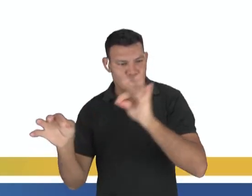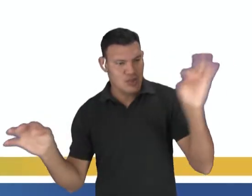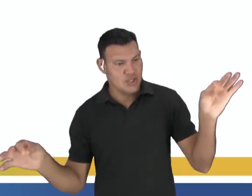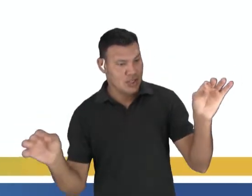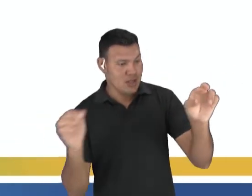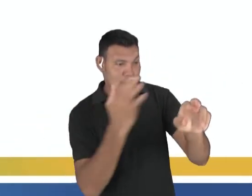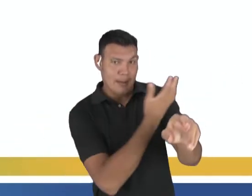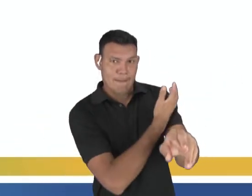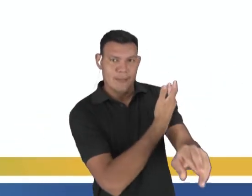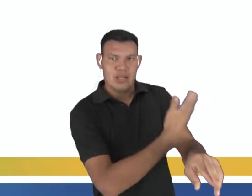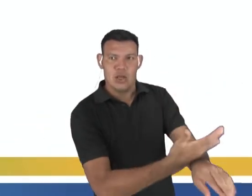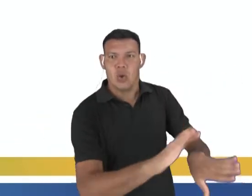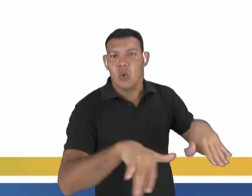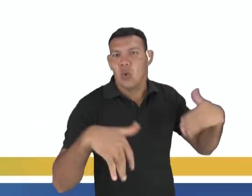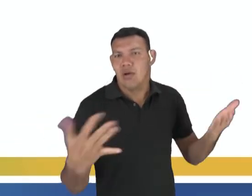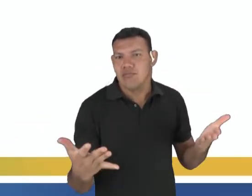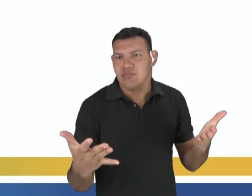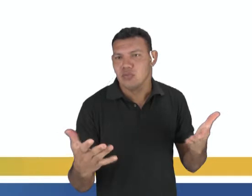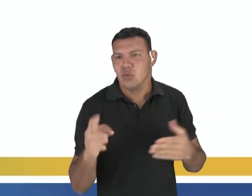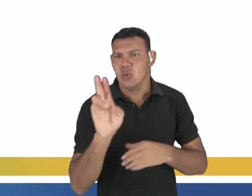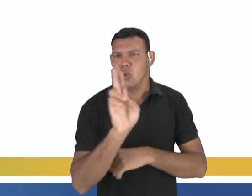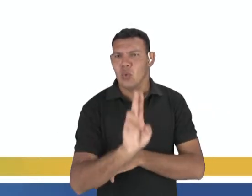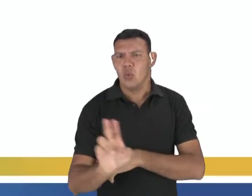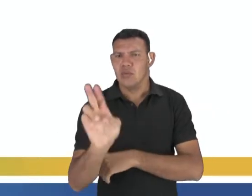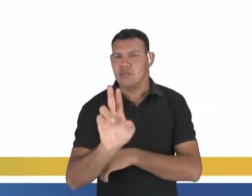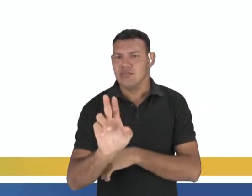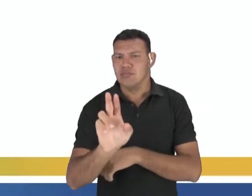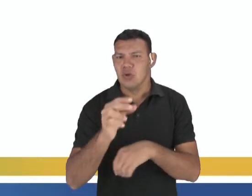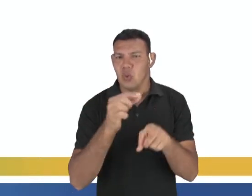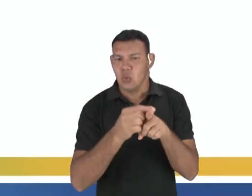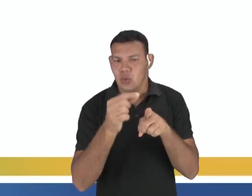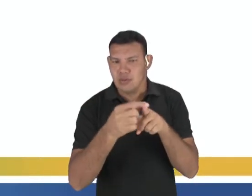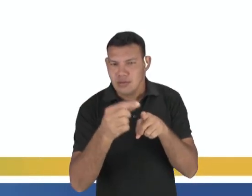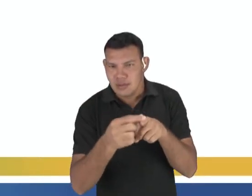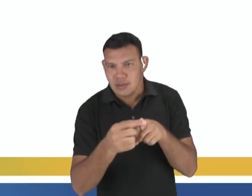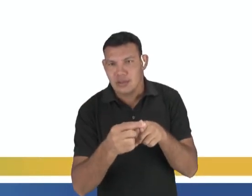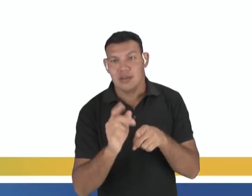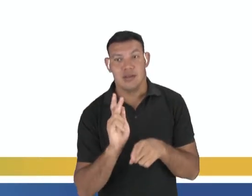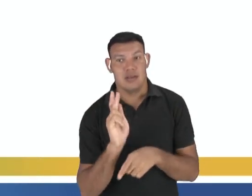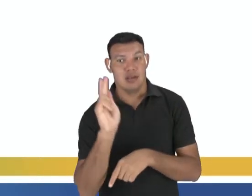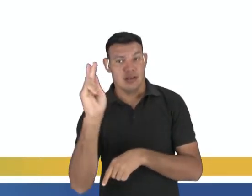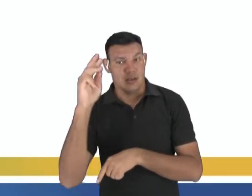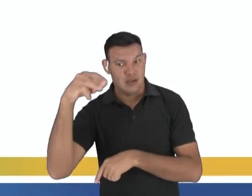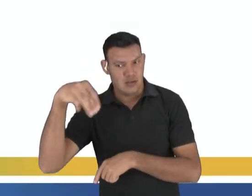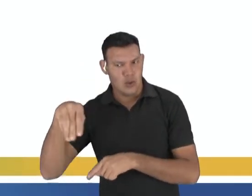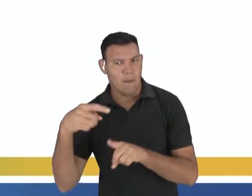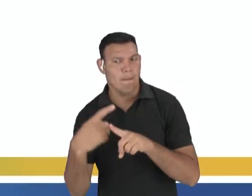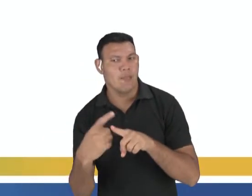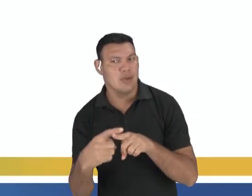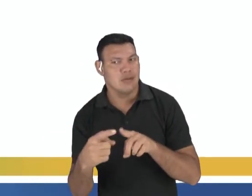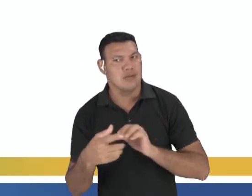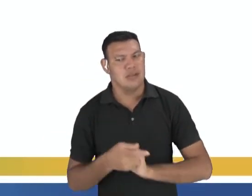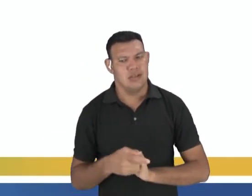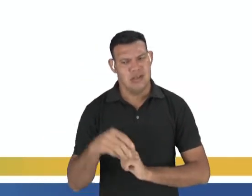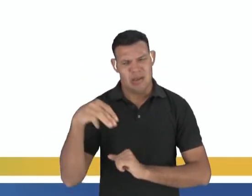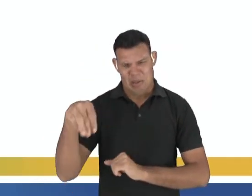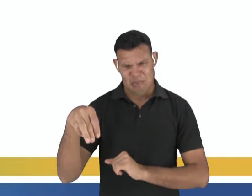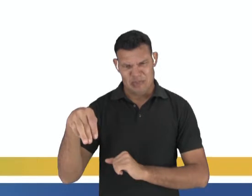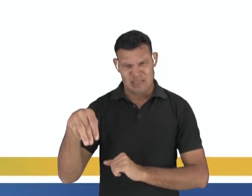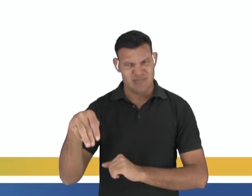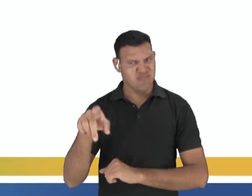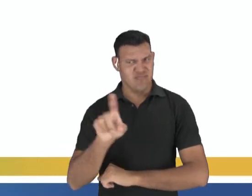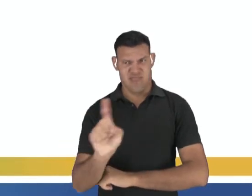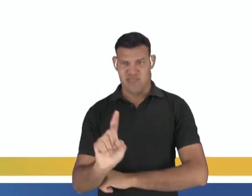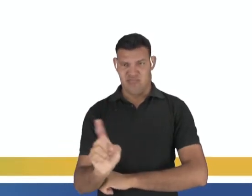de Rio Branco E aí qual é o Susanoo é claro que ela idade de quilômetros por quê Neto não é